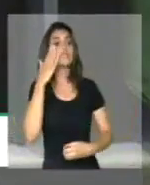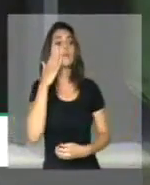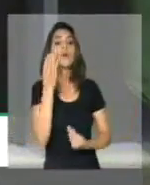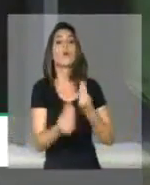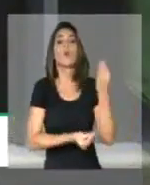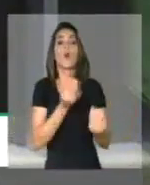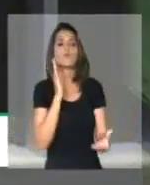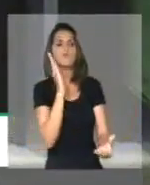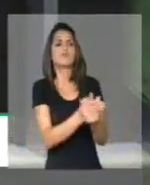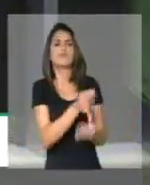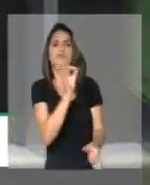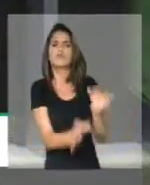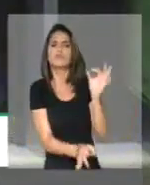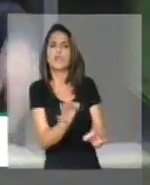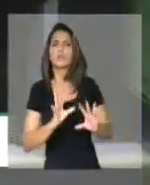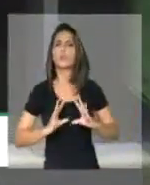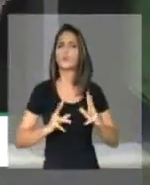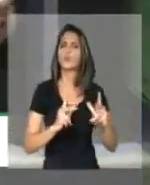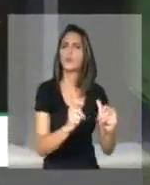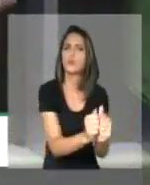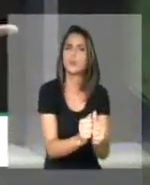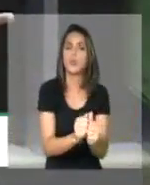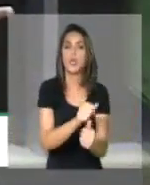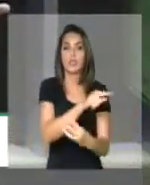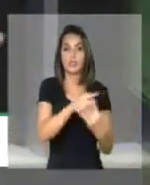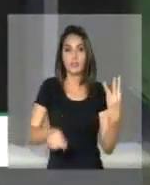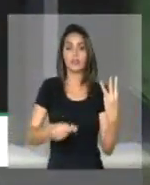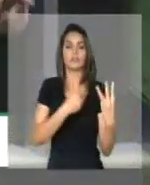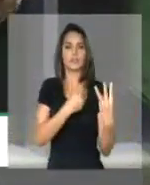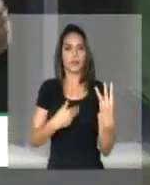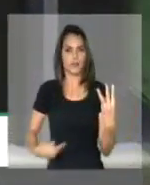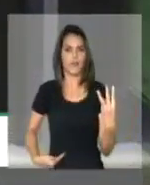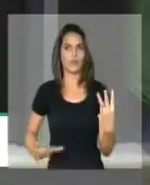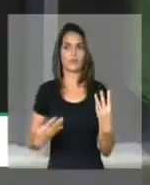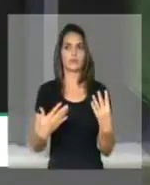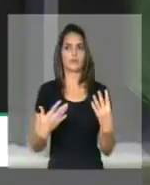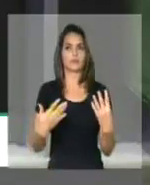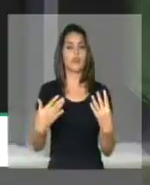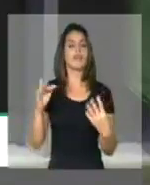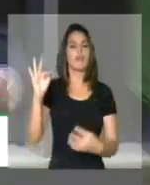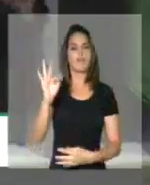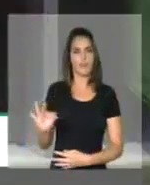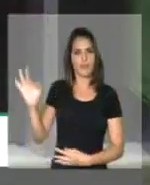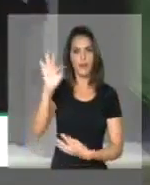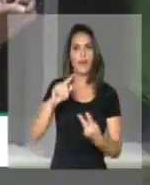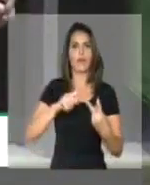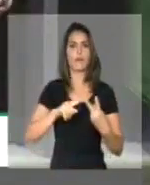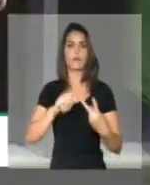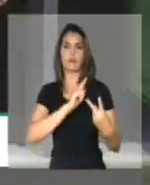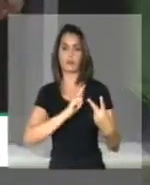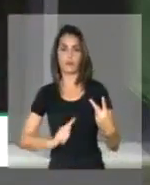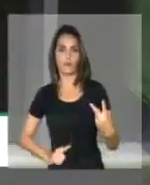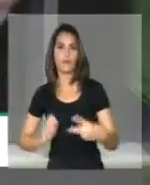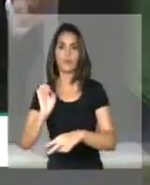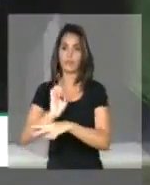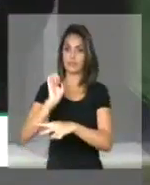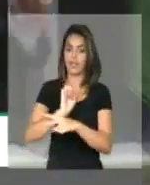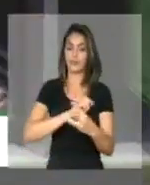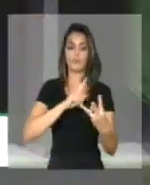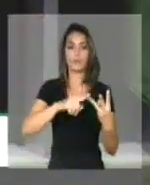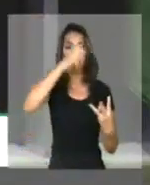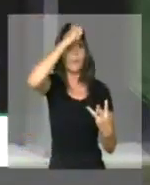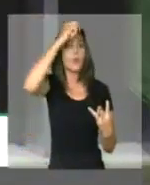de todas as políticas públicas nas três esferas, União, Estado e Município, e em todos os poderes. Nós estamos